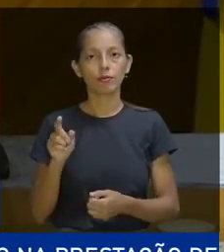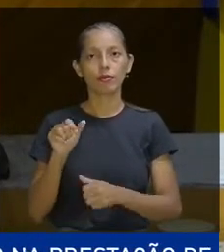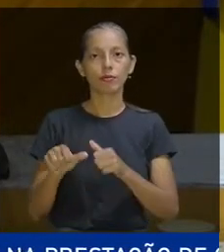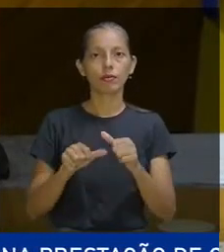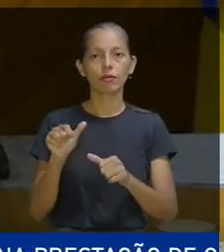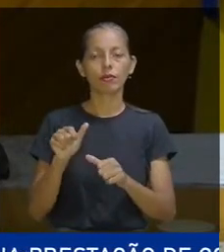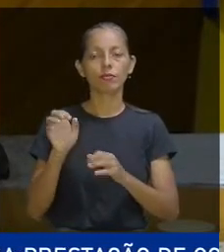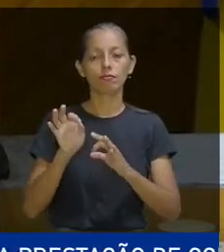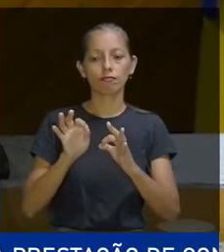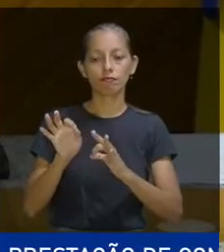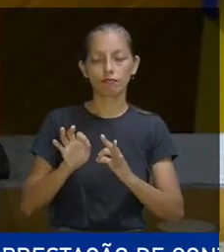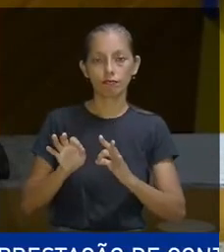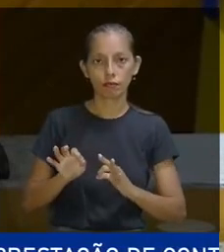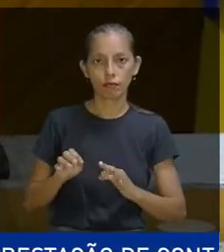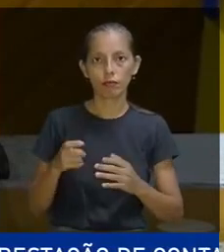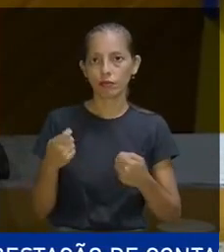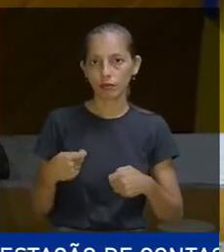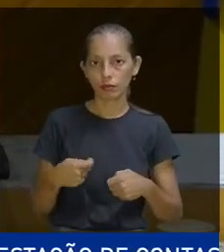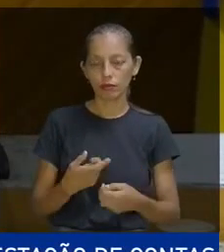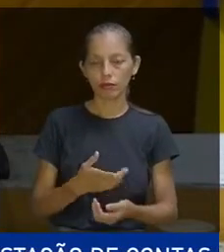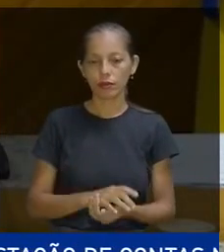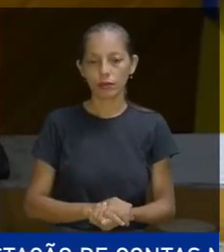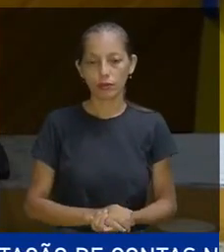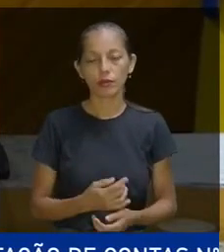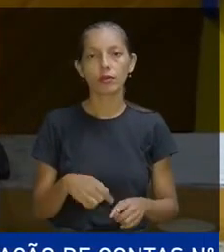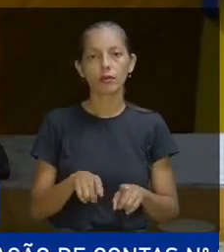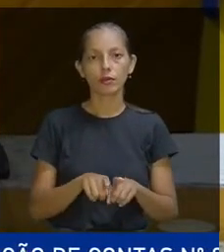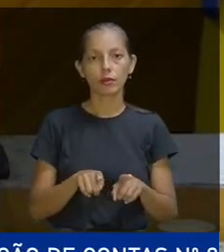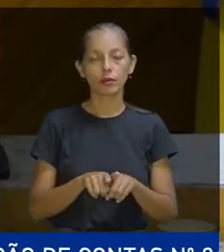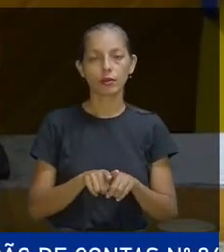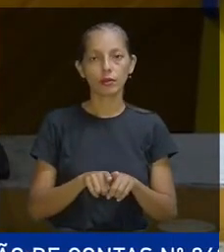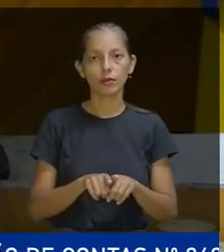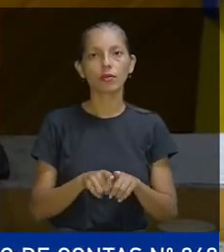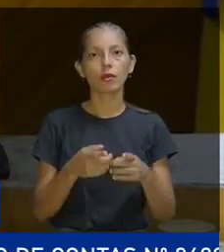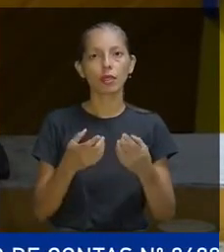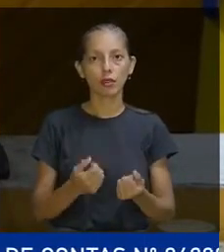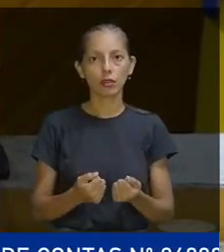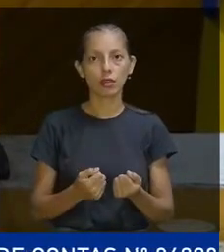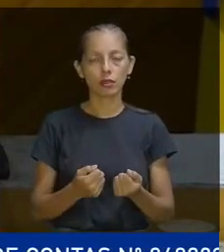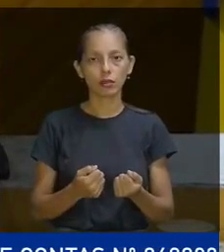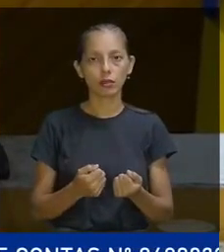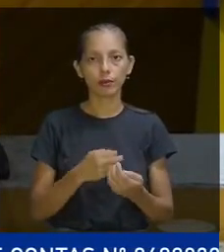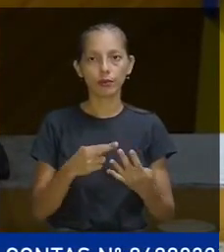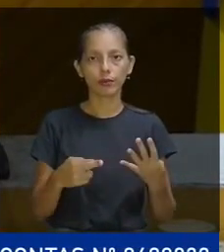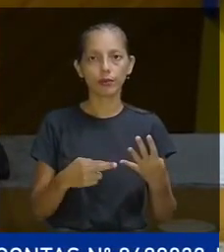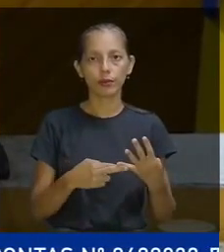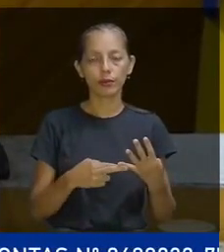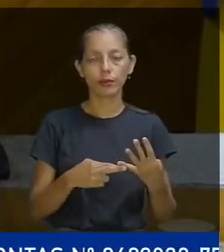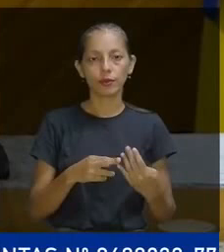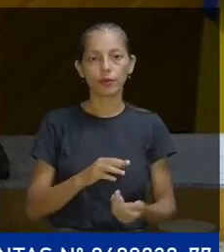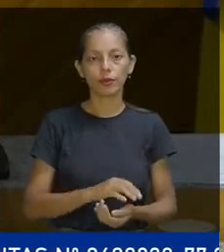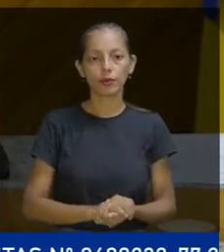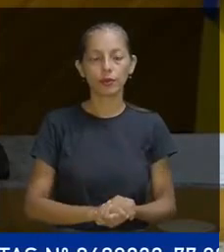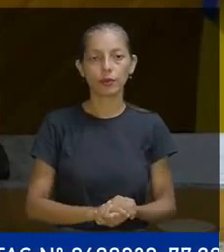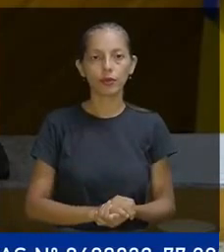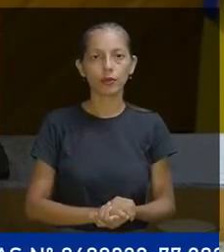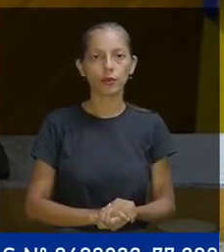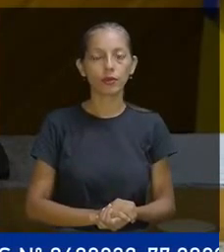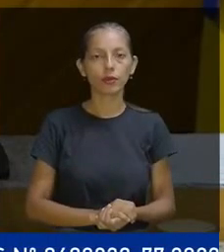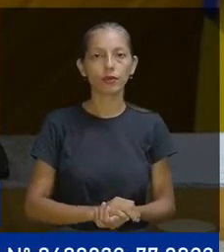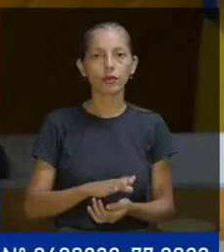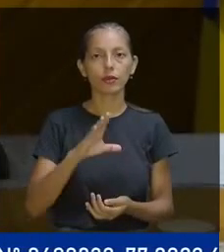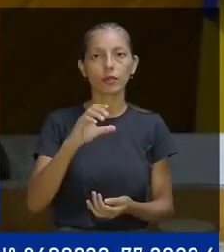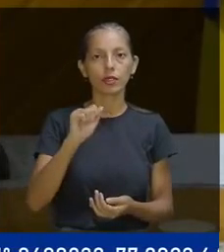o embargo do candidato Carlos Camilo Góes Capiberibe, tudo nos termos do voto